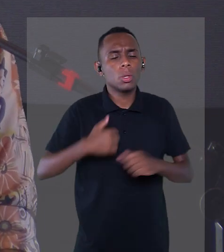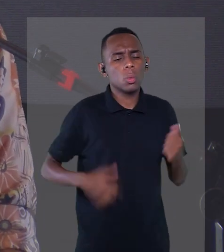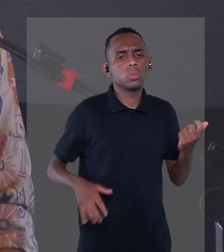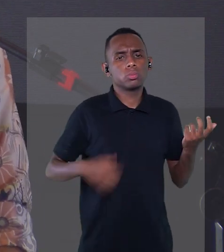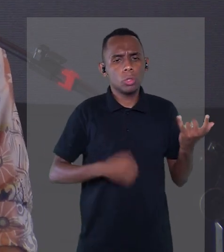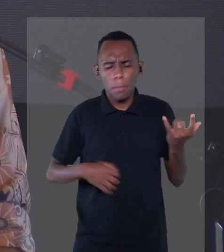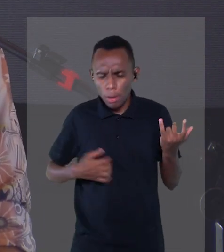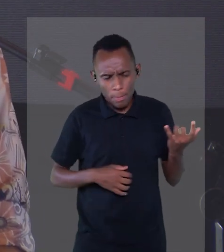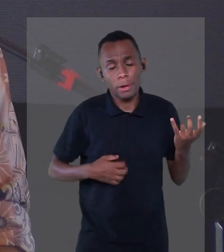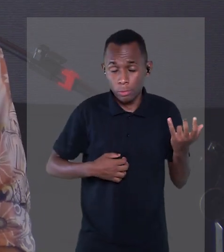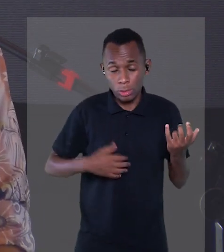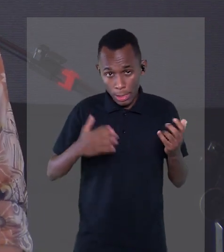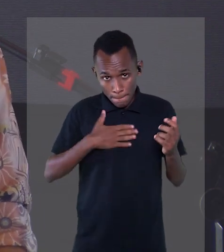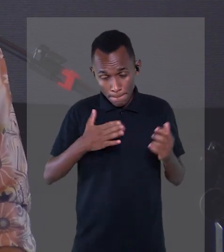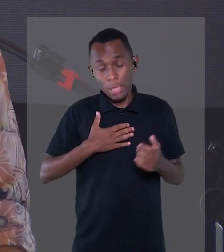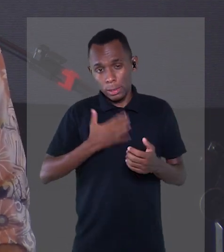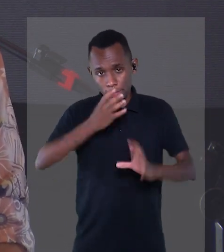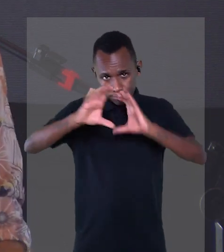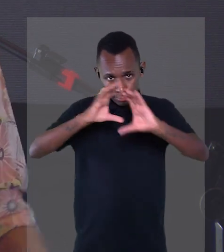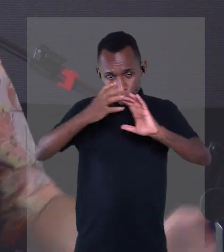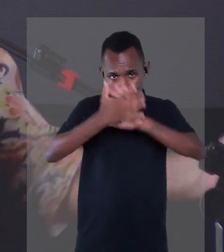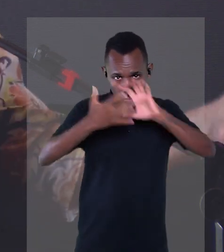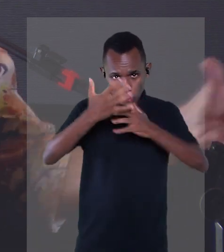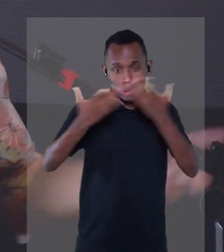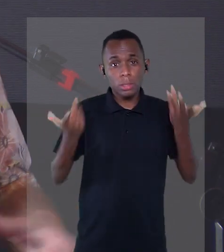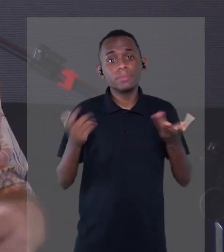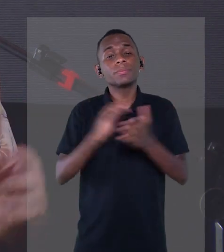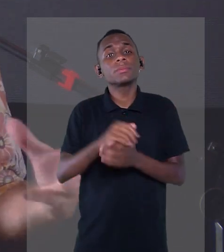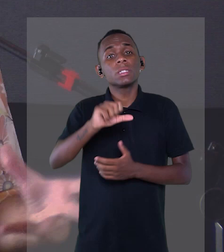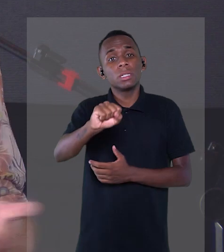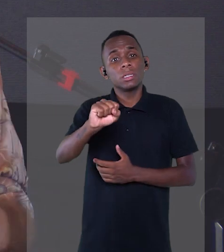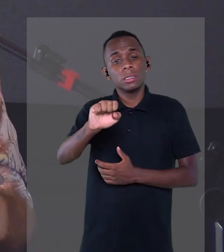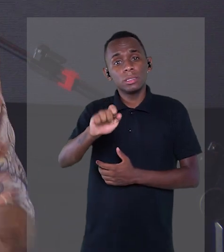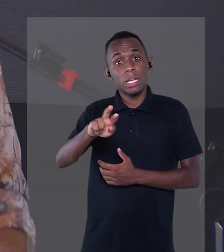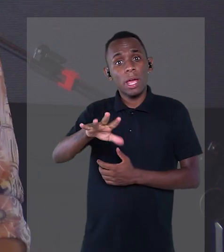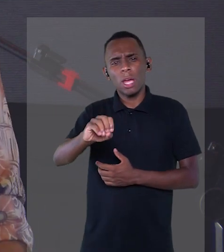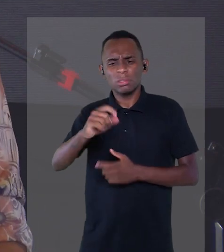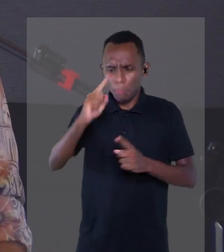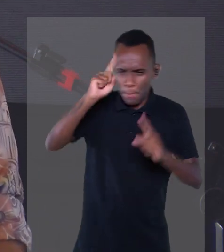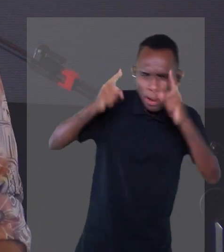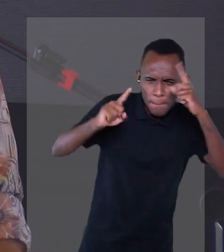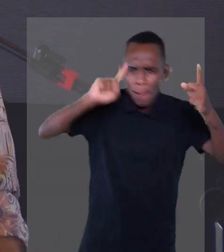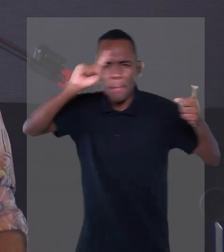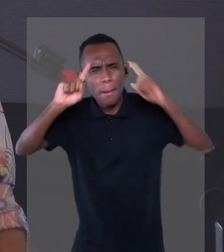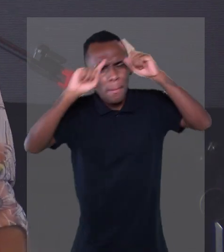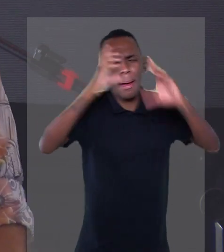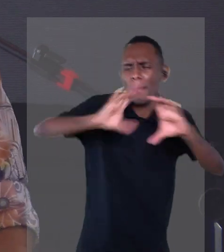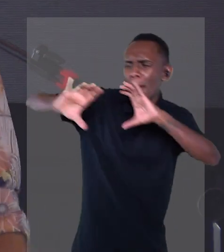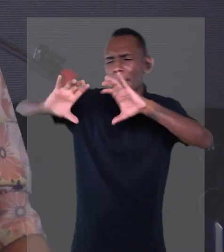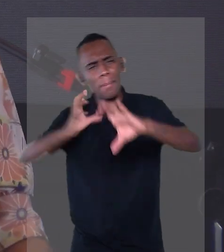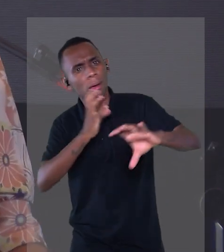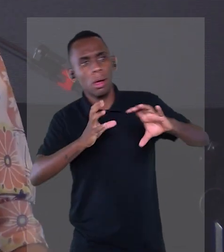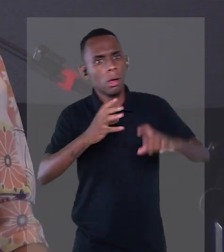fado, é uma música minha do disco anterior, e aí o Sérgio resolveu improvisar em cima do fado, e aí a gente